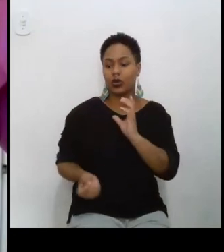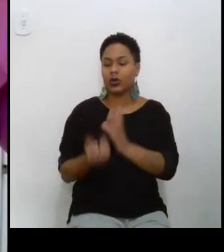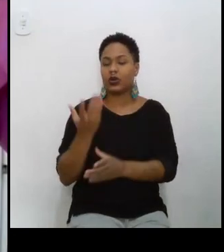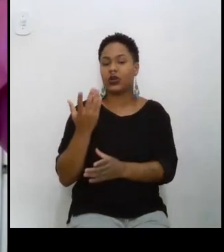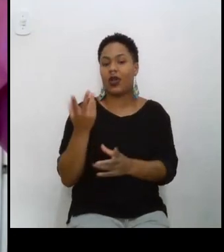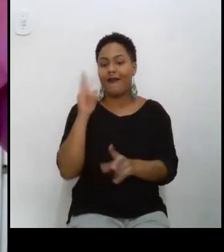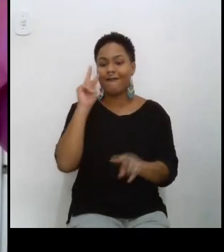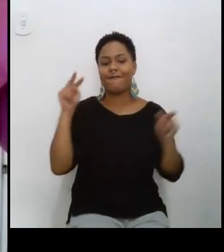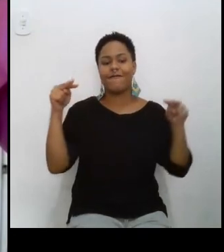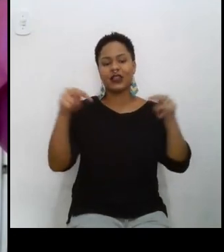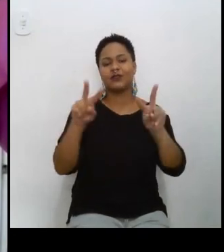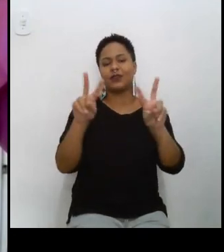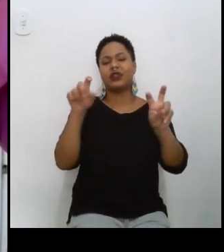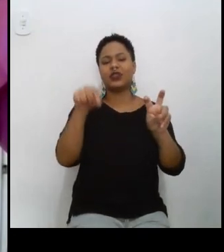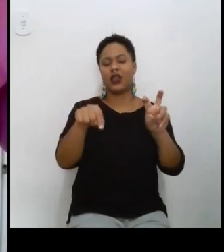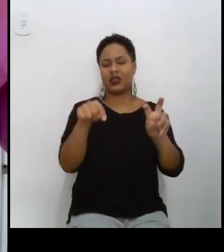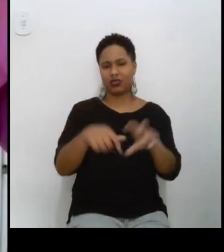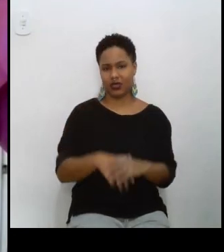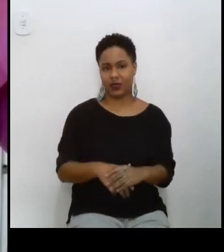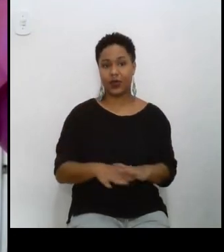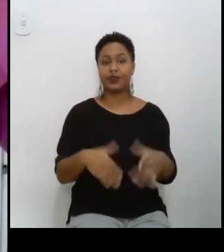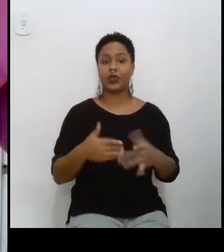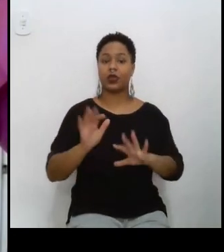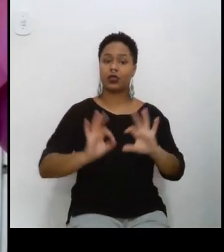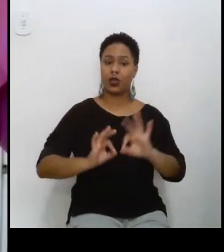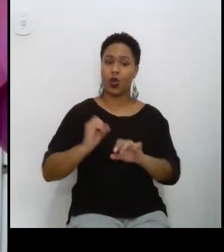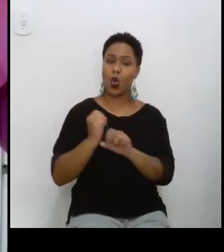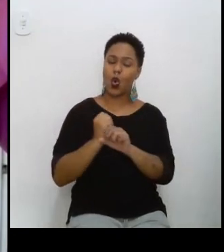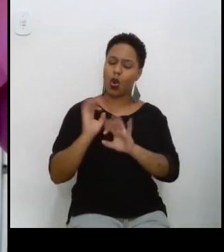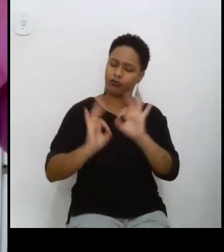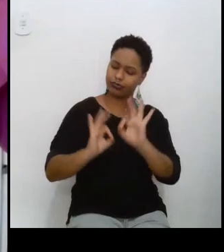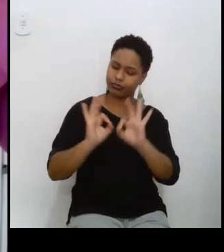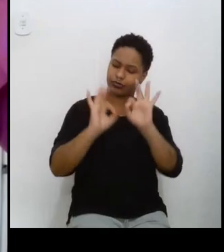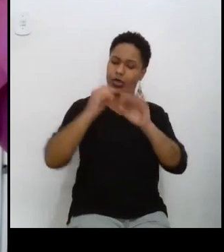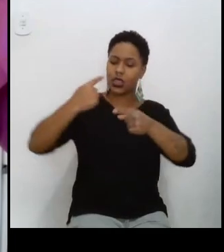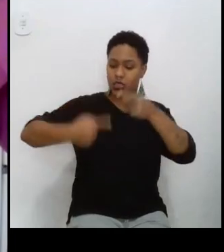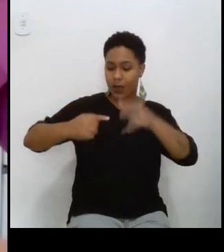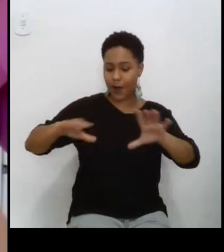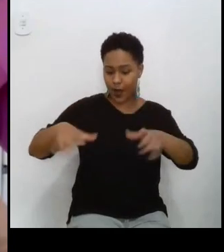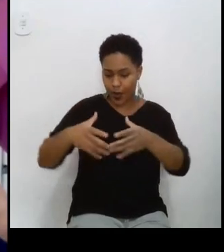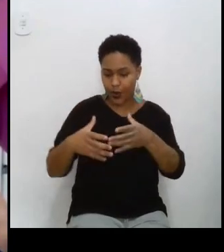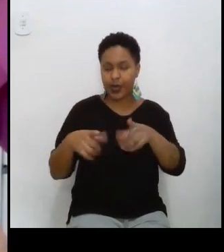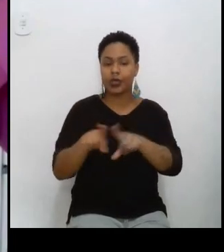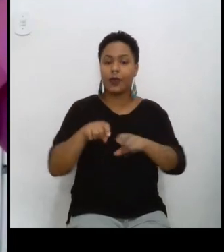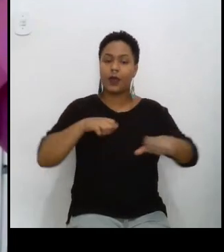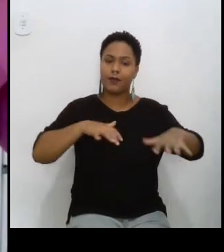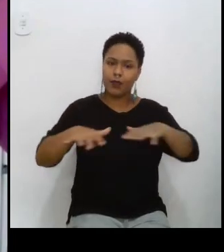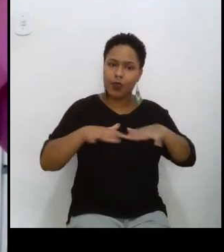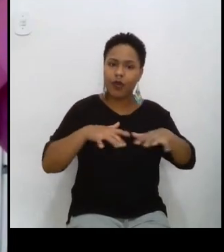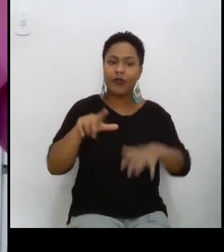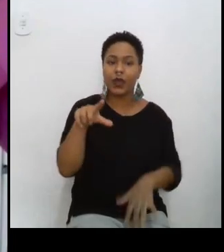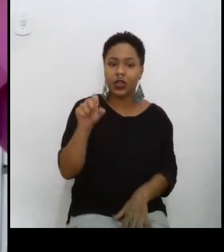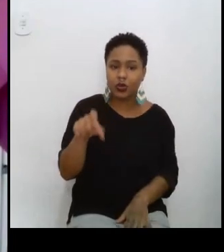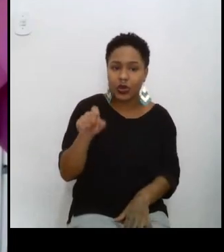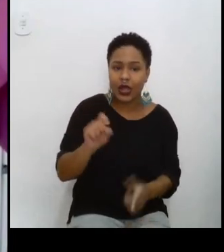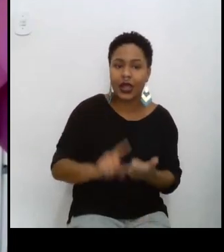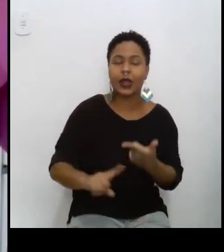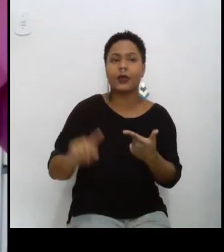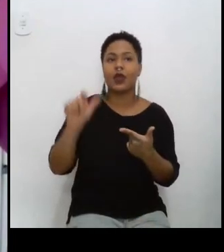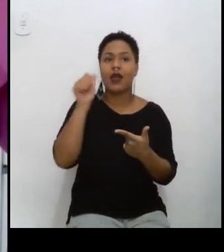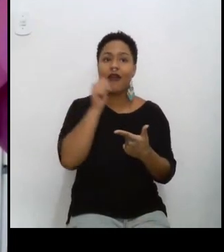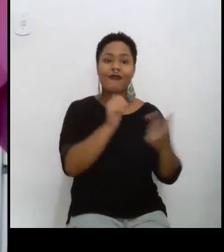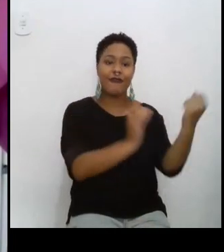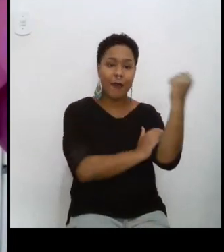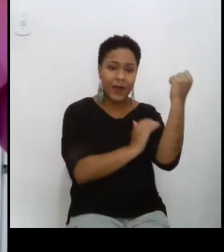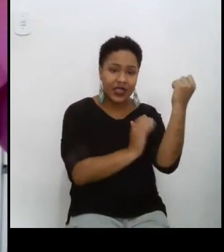visibilidade né então construir o debate também através da coletividade com os movimentos lésbicos movimentos feministas que